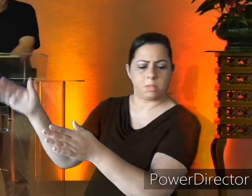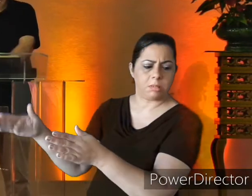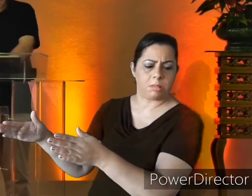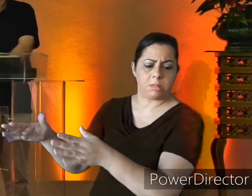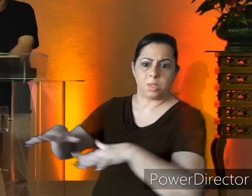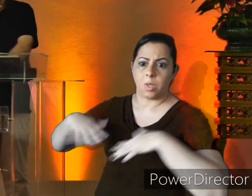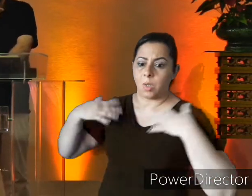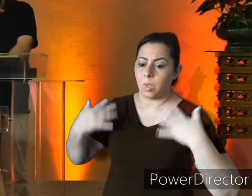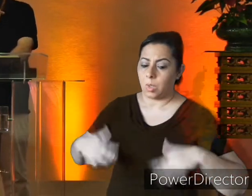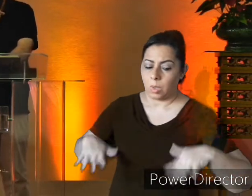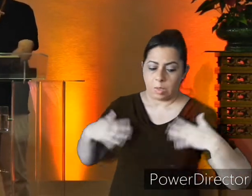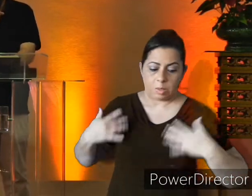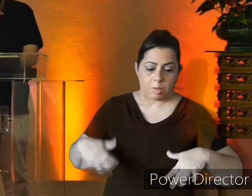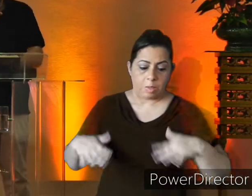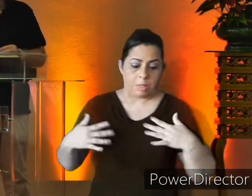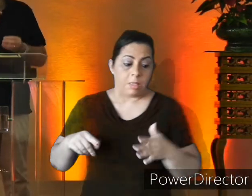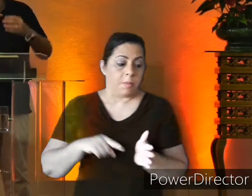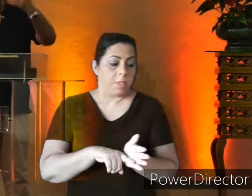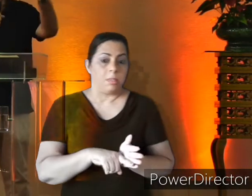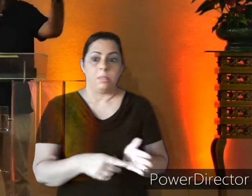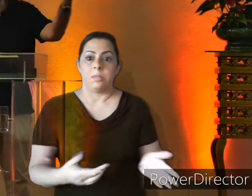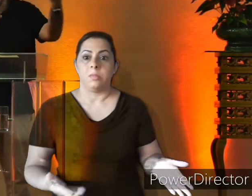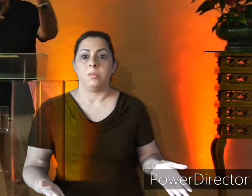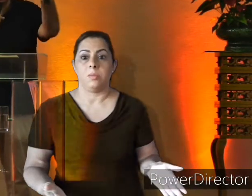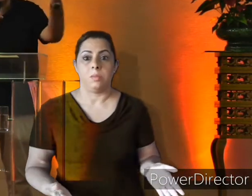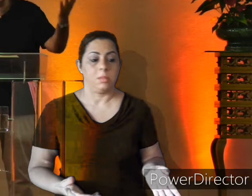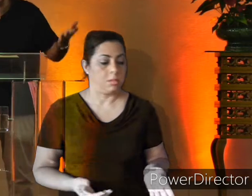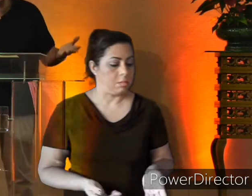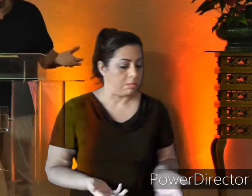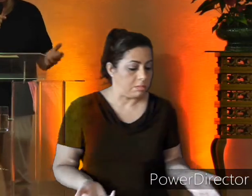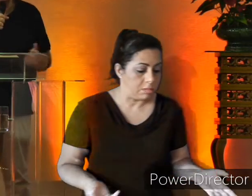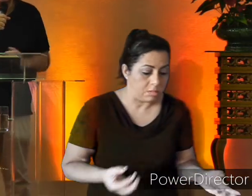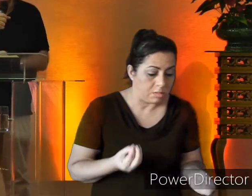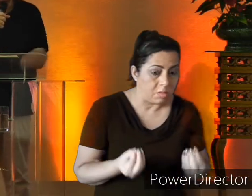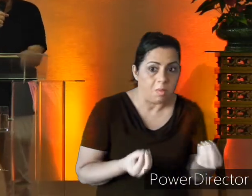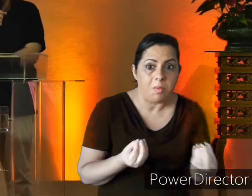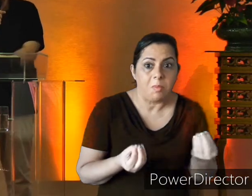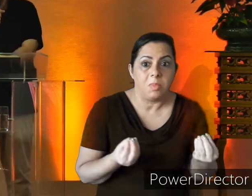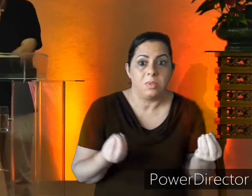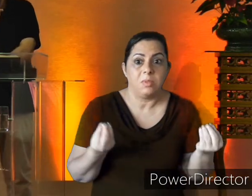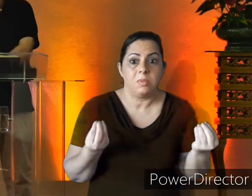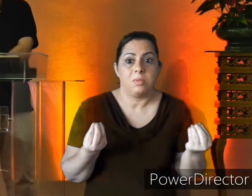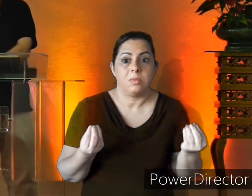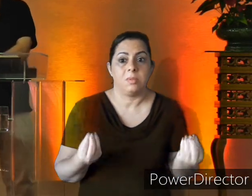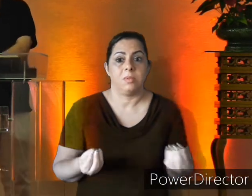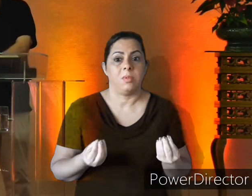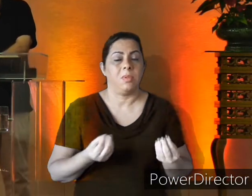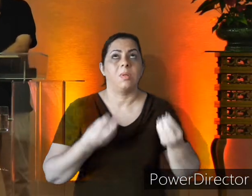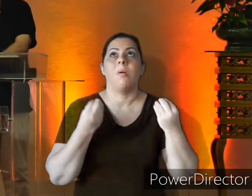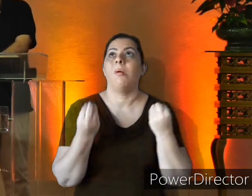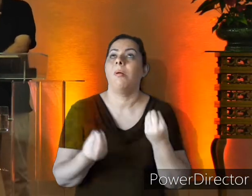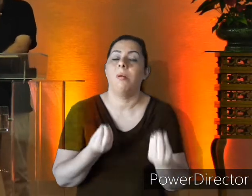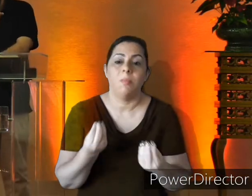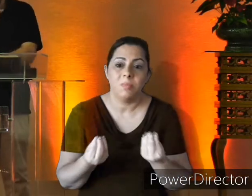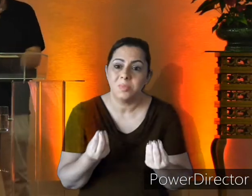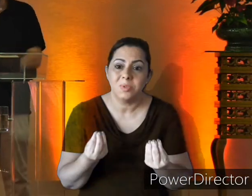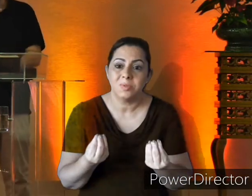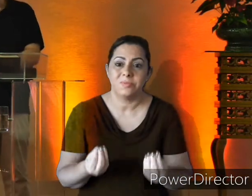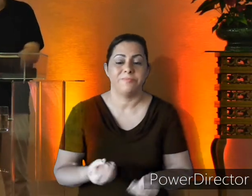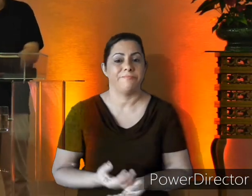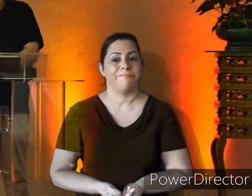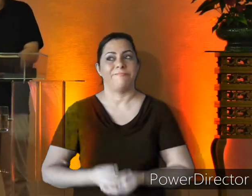redor, mas ao nosso derredor, no caso dos montes. E ele diz: ai meu Senhor,